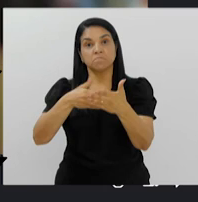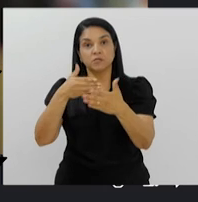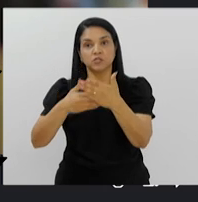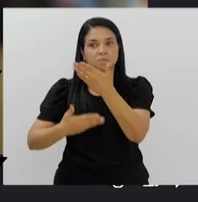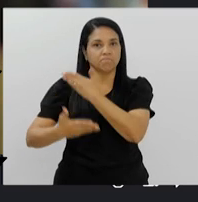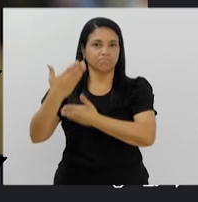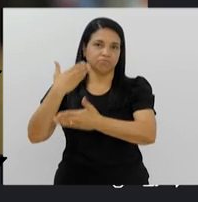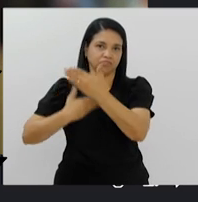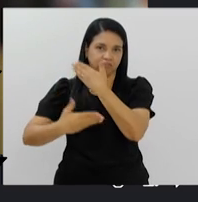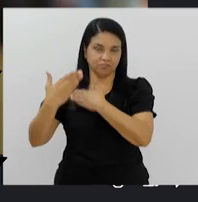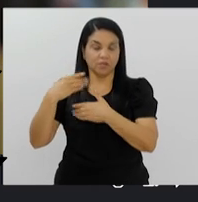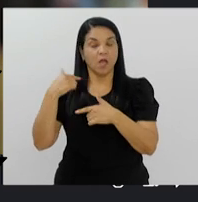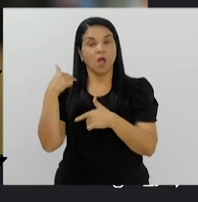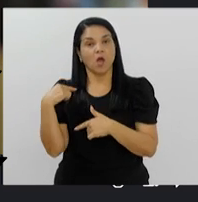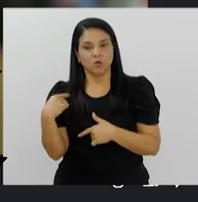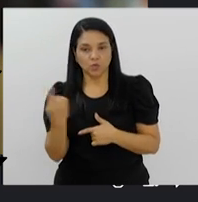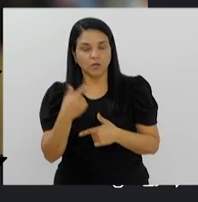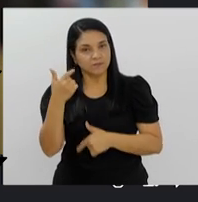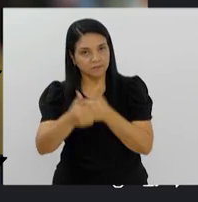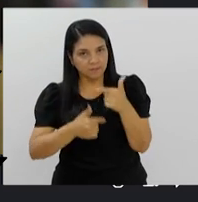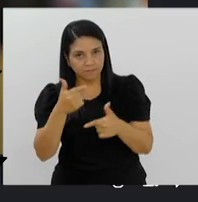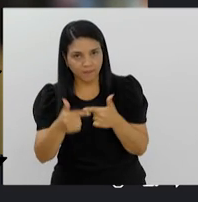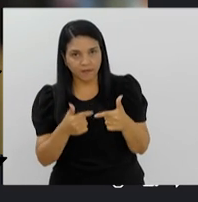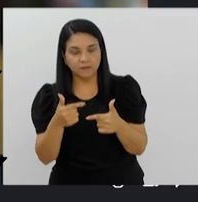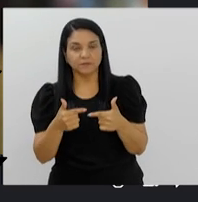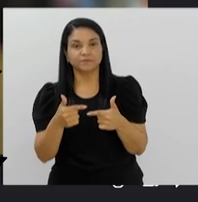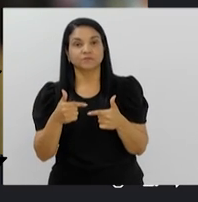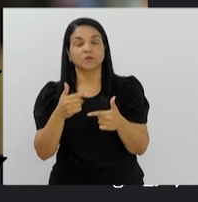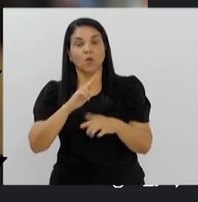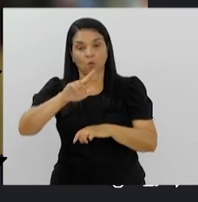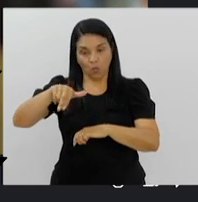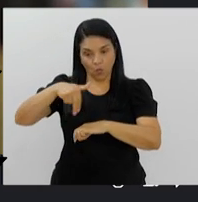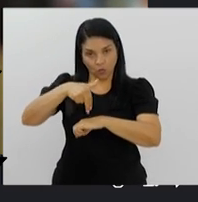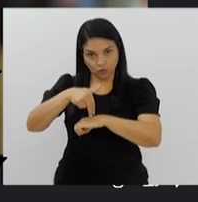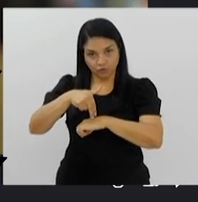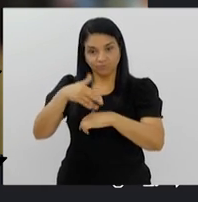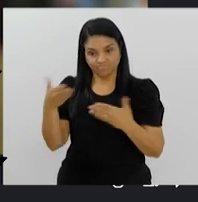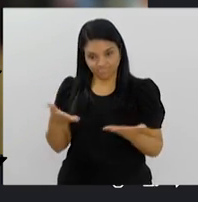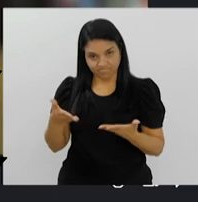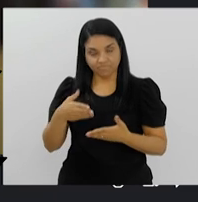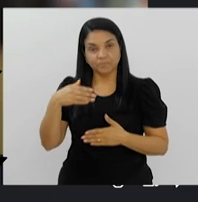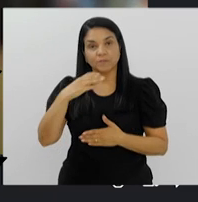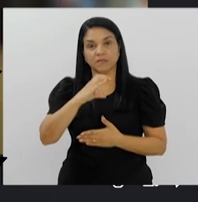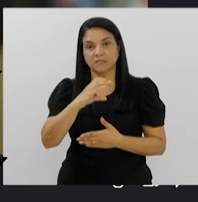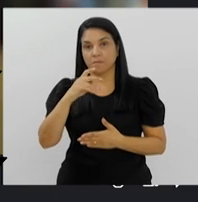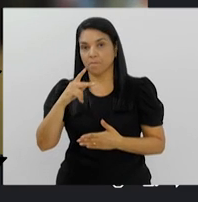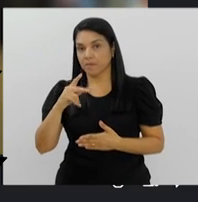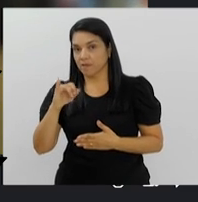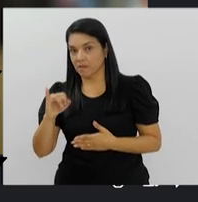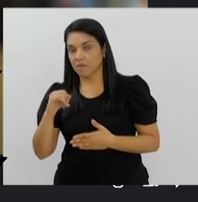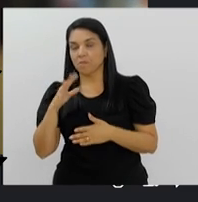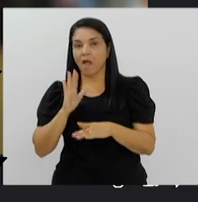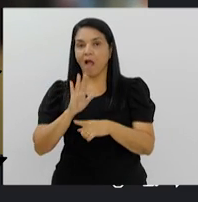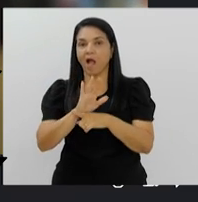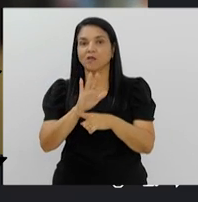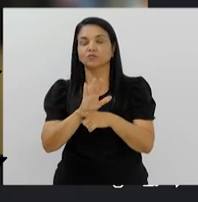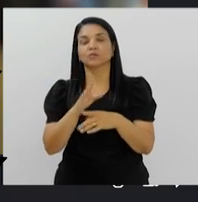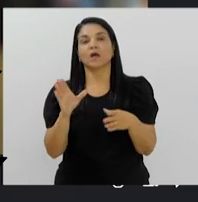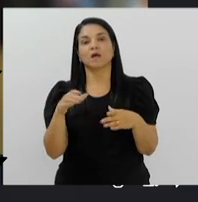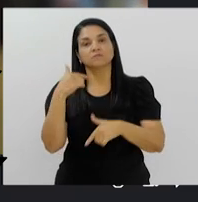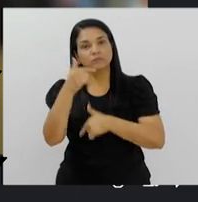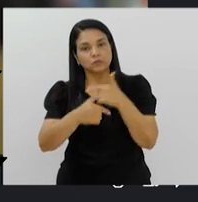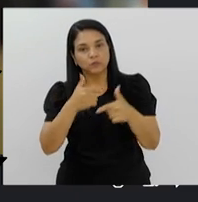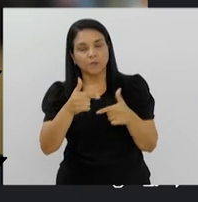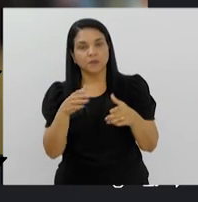esse tem sido nosso trabalho e nós viemos aqui hoje a essa CPI para tentar contribuir né com os trabalhos da comissão